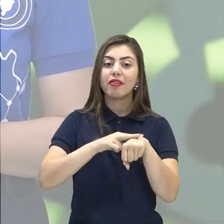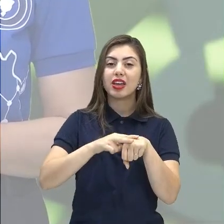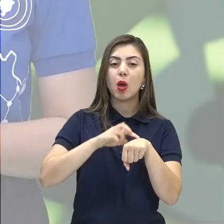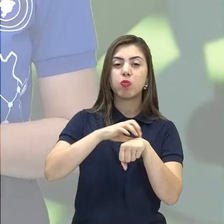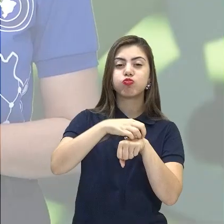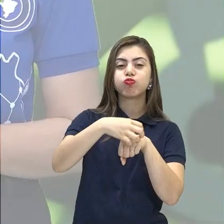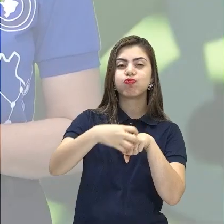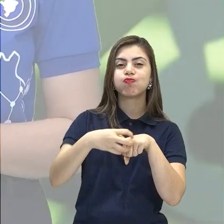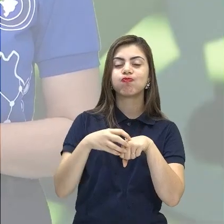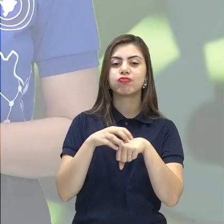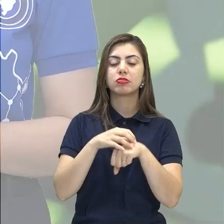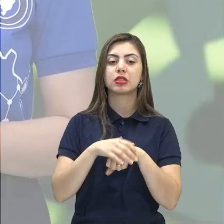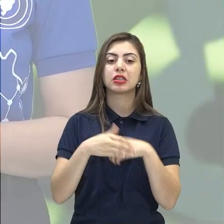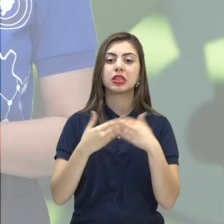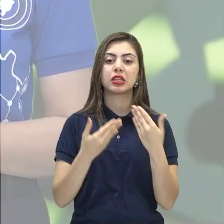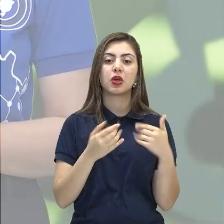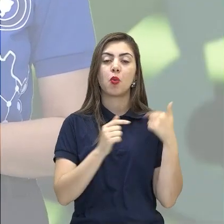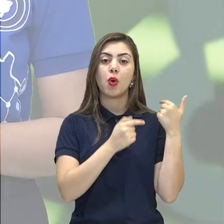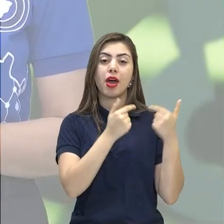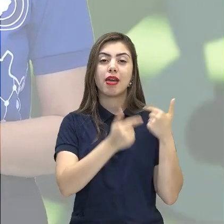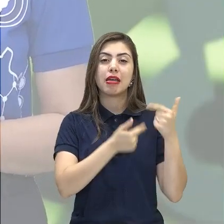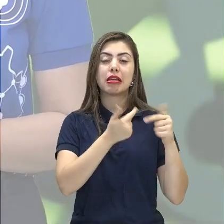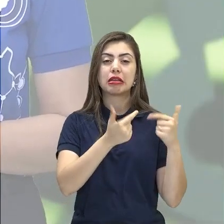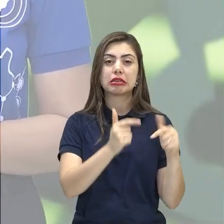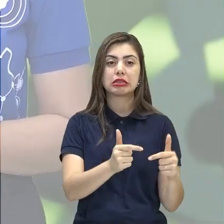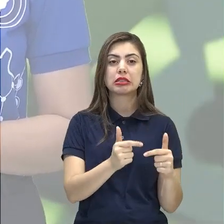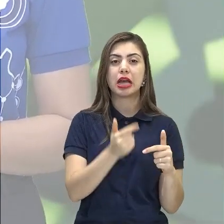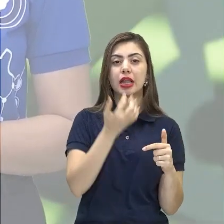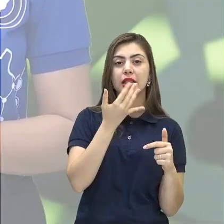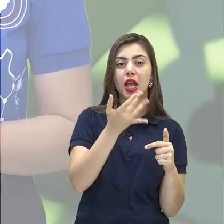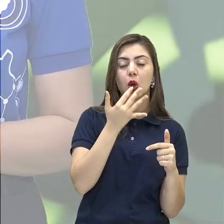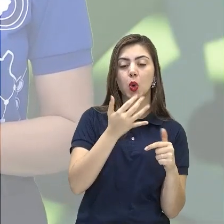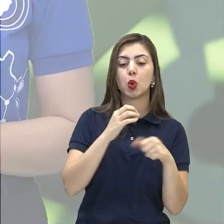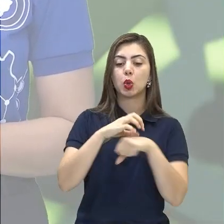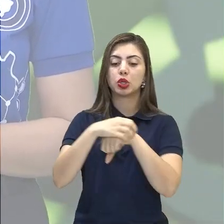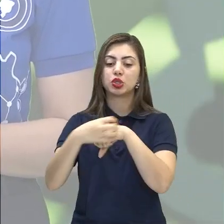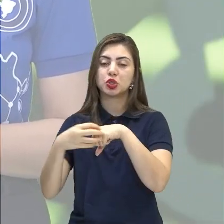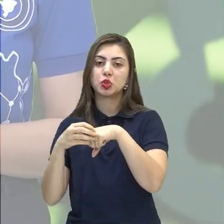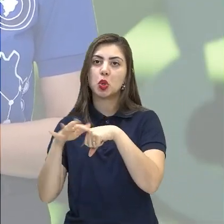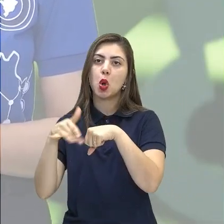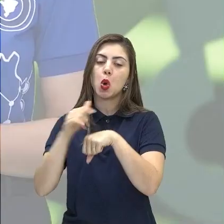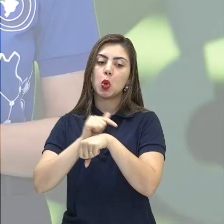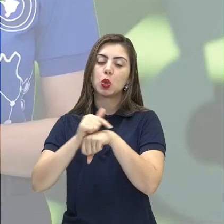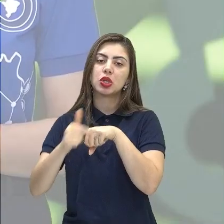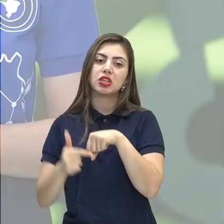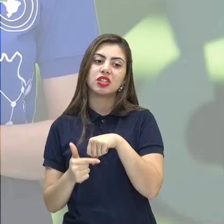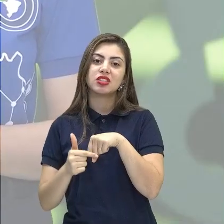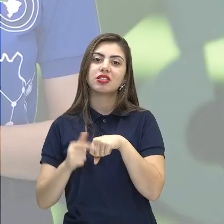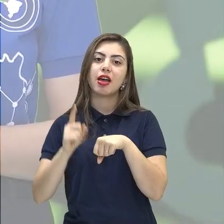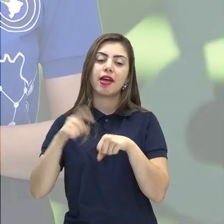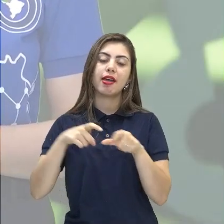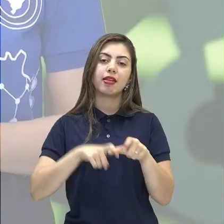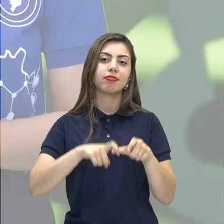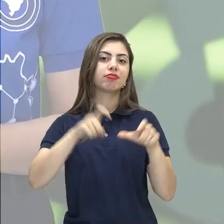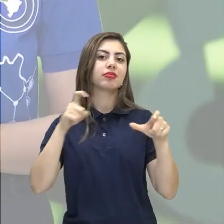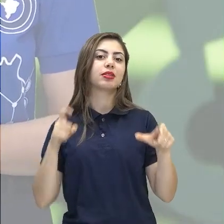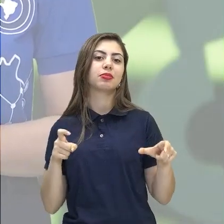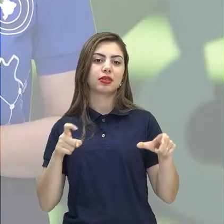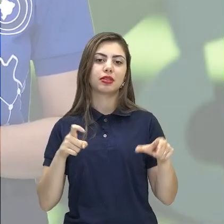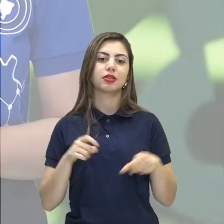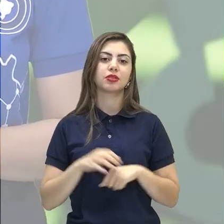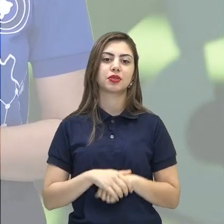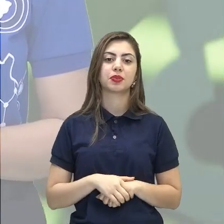era independente da herança de textura. Na segunda lei de Mendel, ela pode ser enunciada da seguinte maneira: